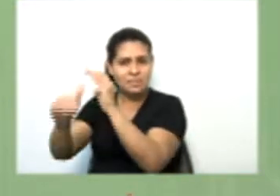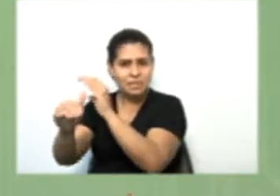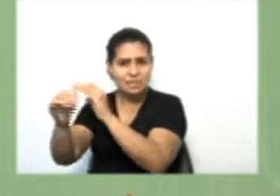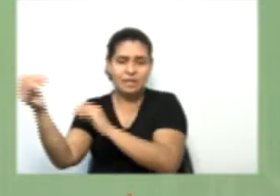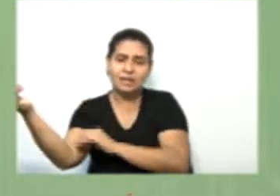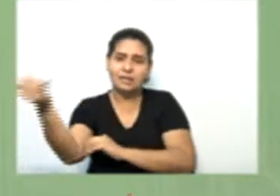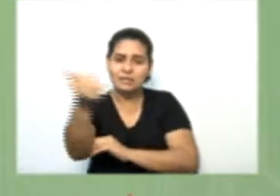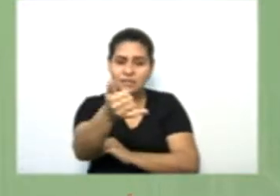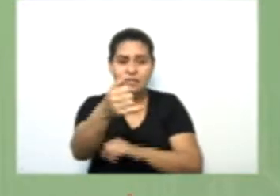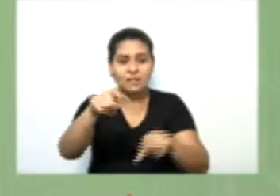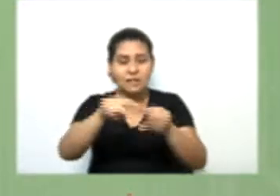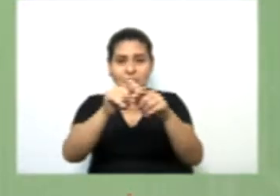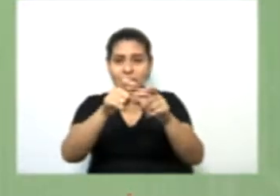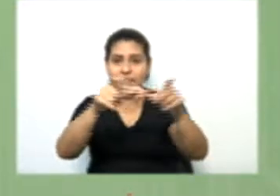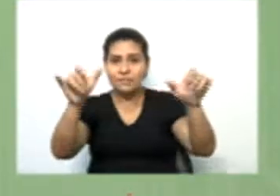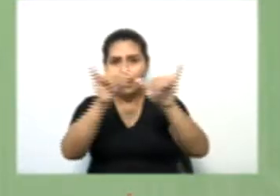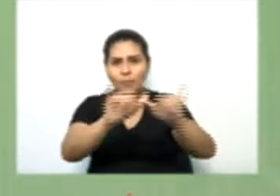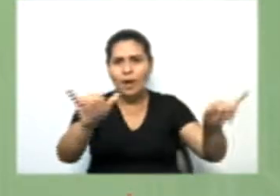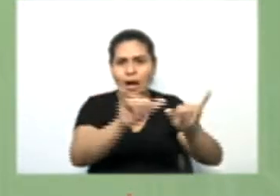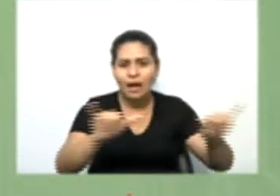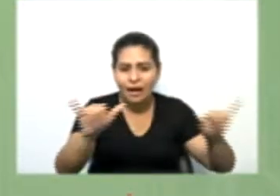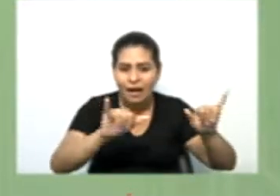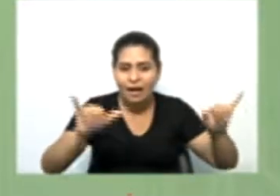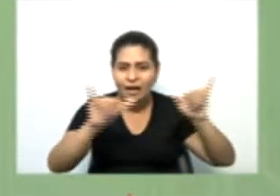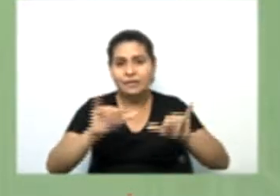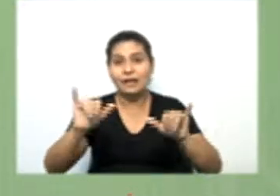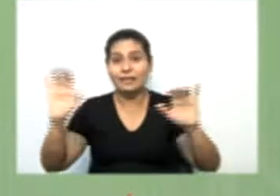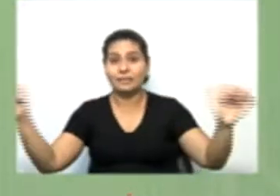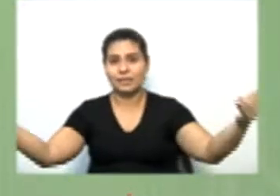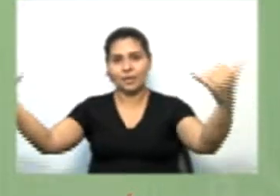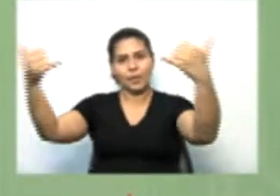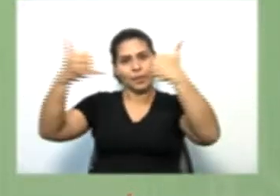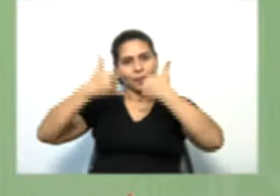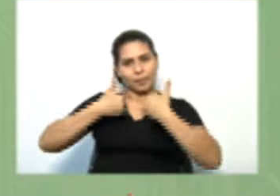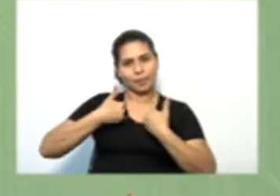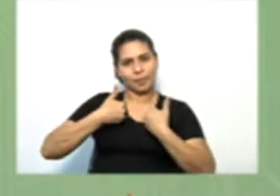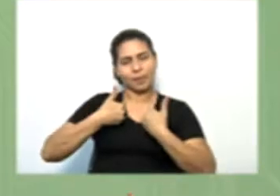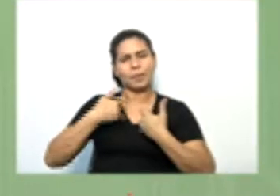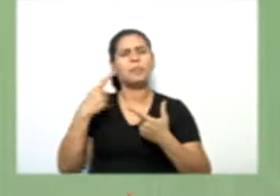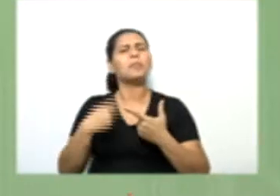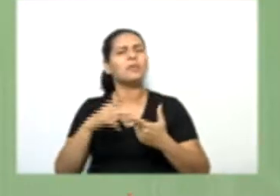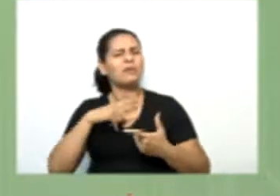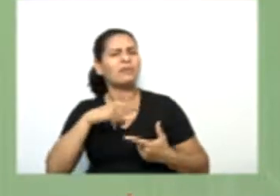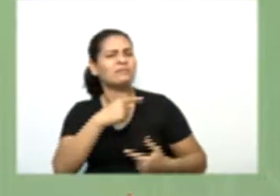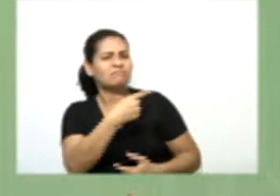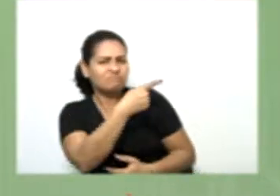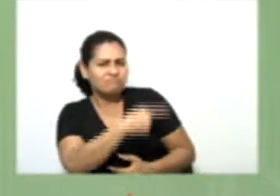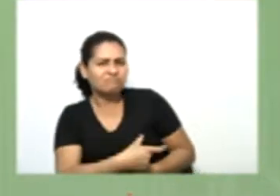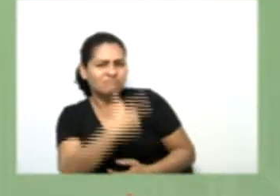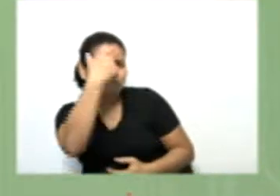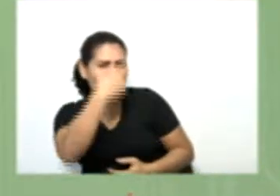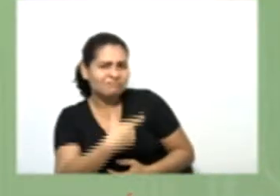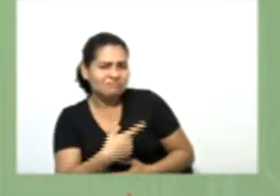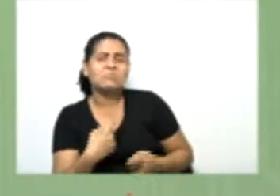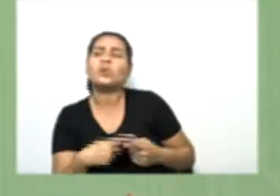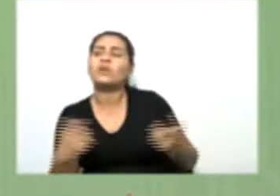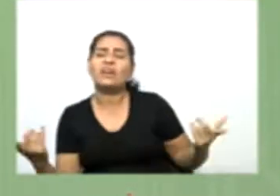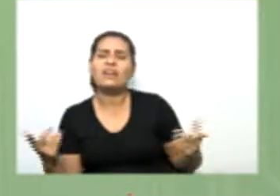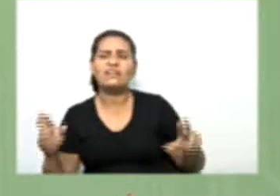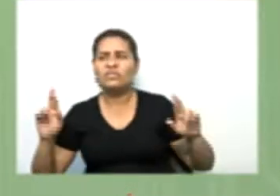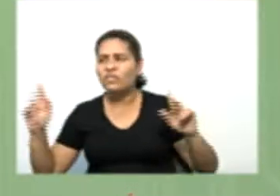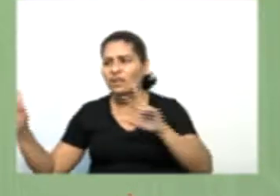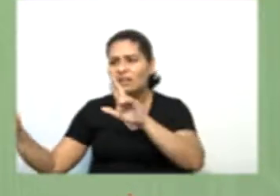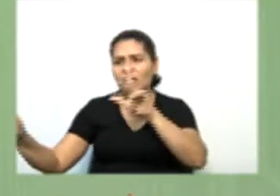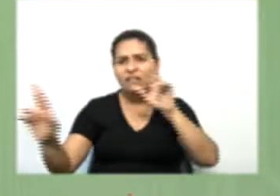si e a amplificação dela e o decodificador, que vai ser o receptor. Por que existe isso daqui? Pois é, por que são